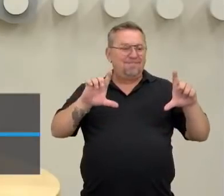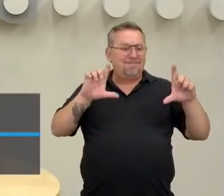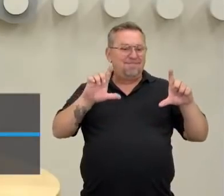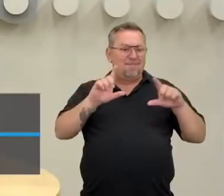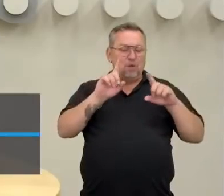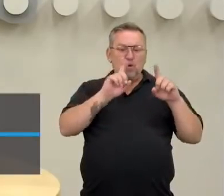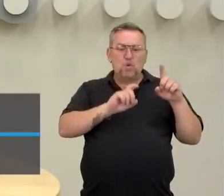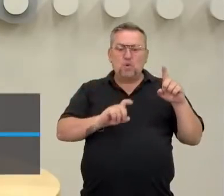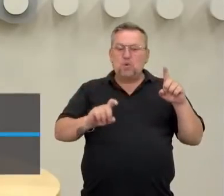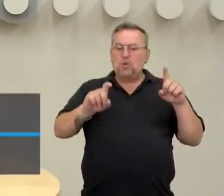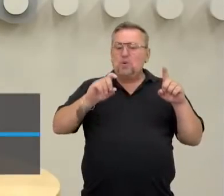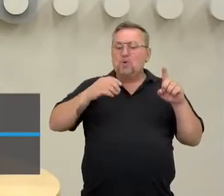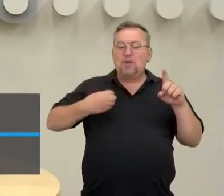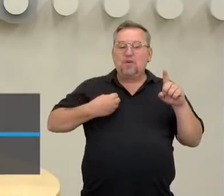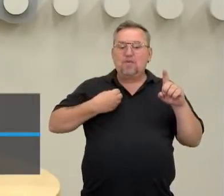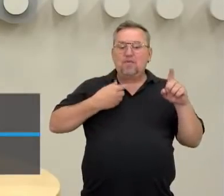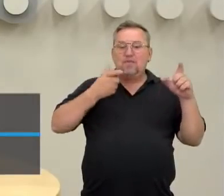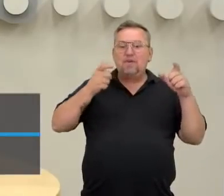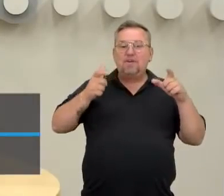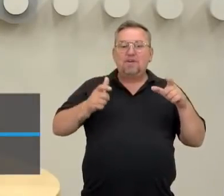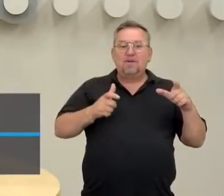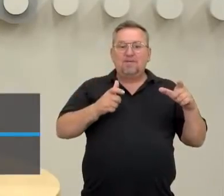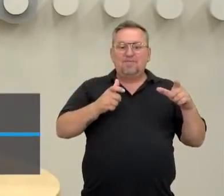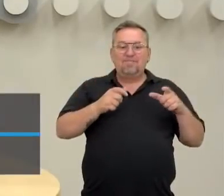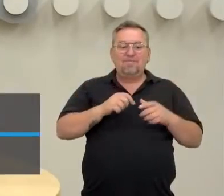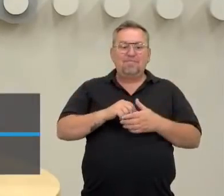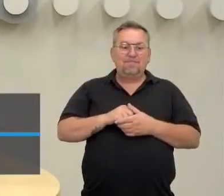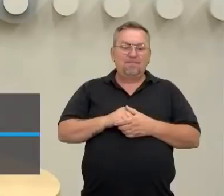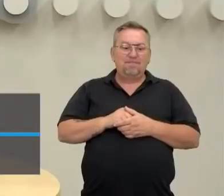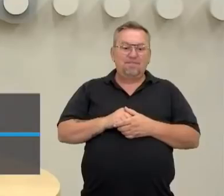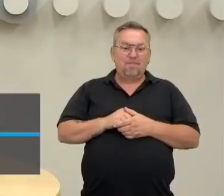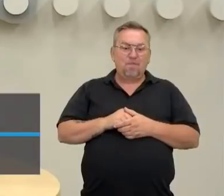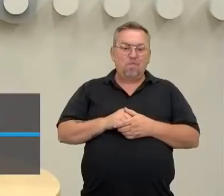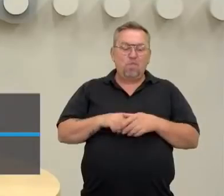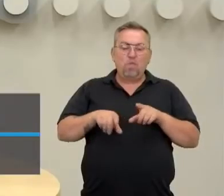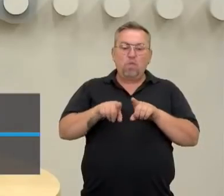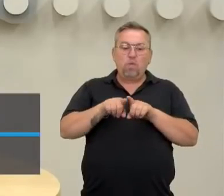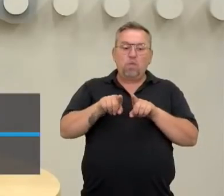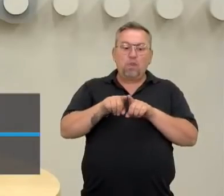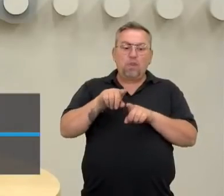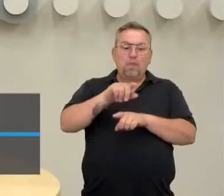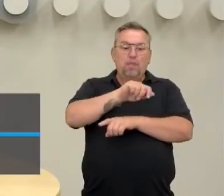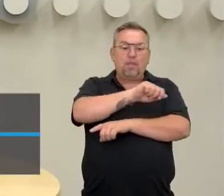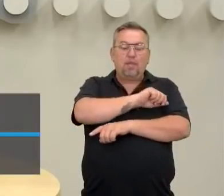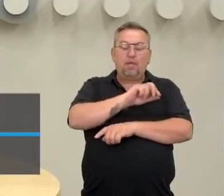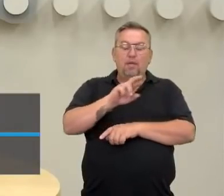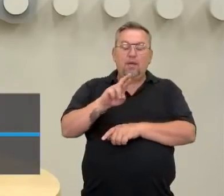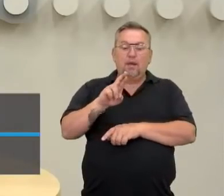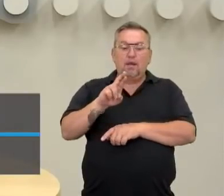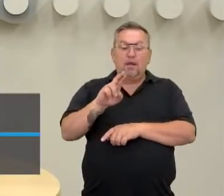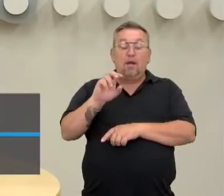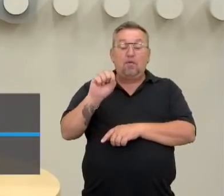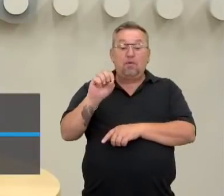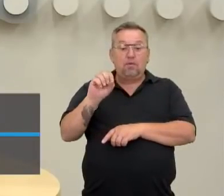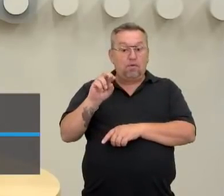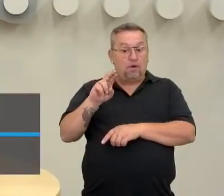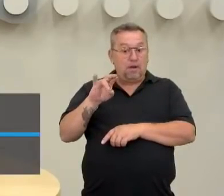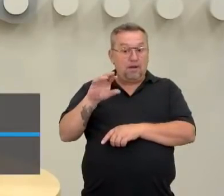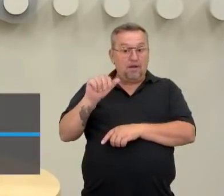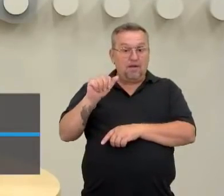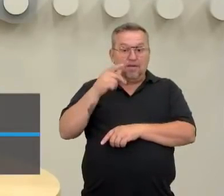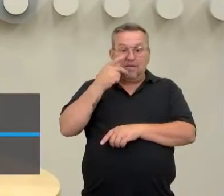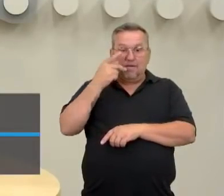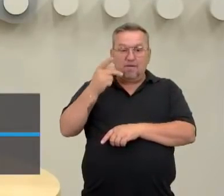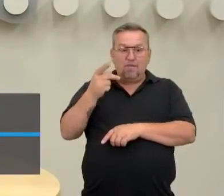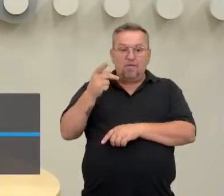grafite deu vida ao lugar, né? E a aluna Rayane, da professora Soraya, citou que as